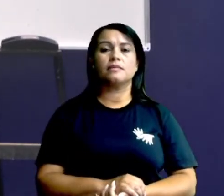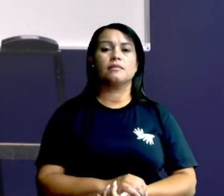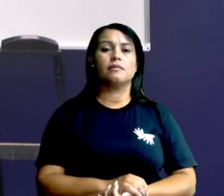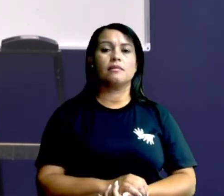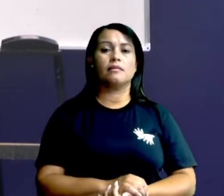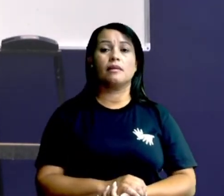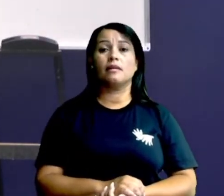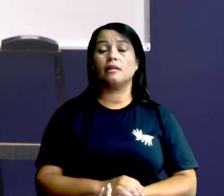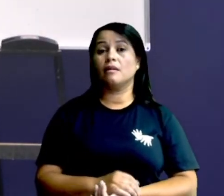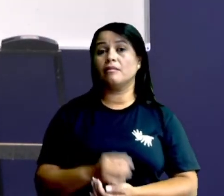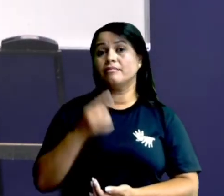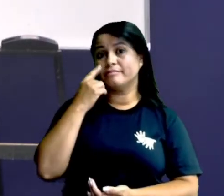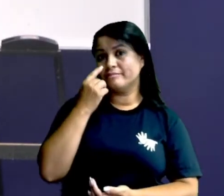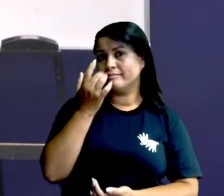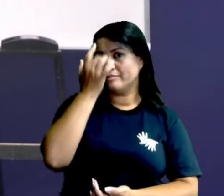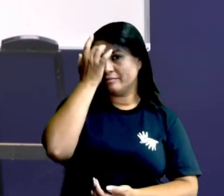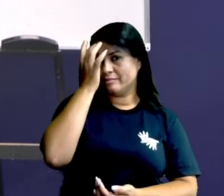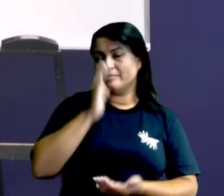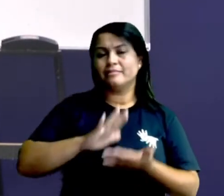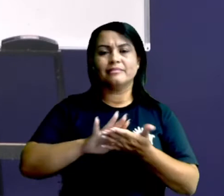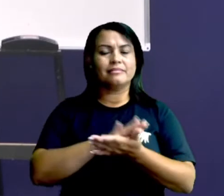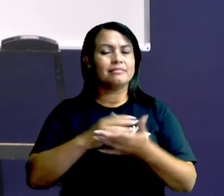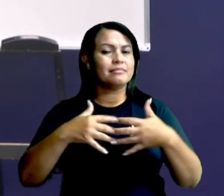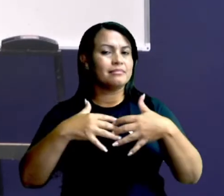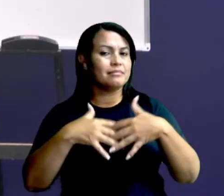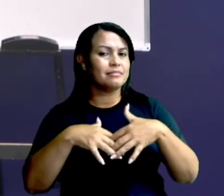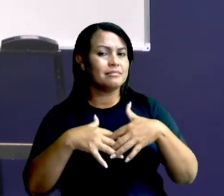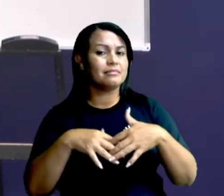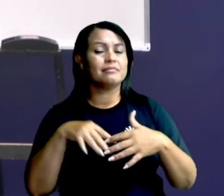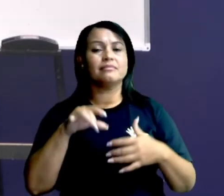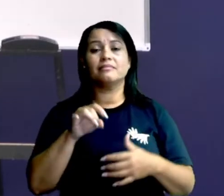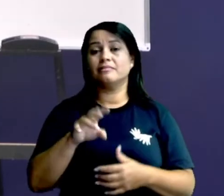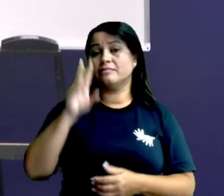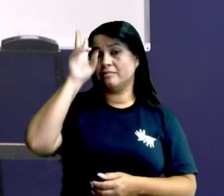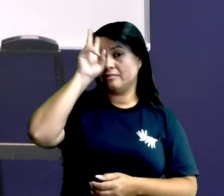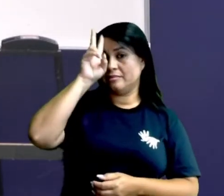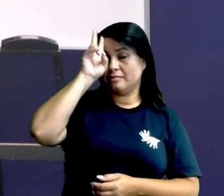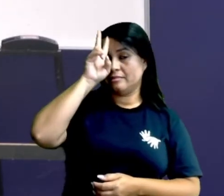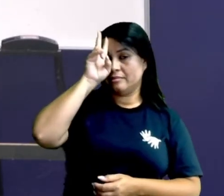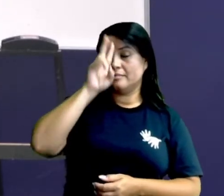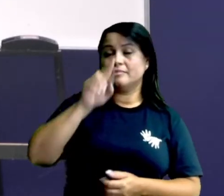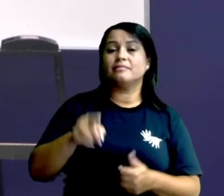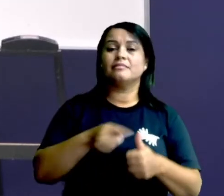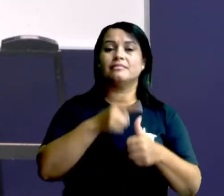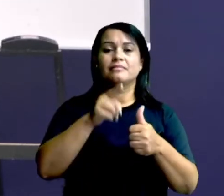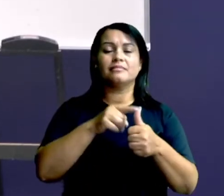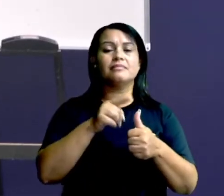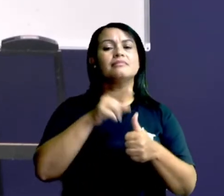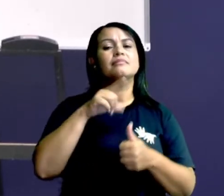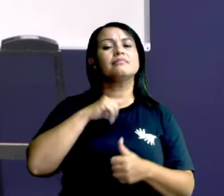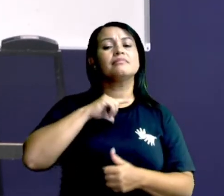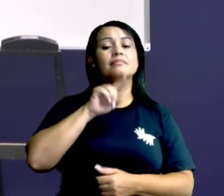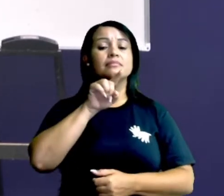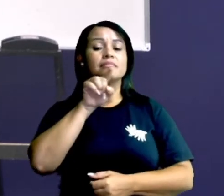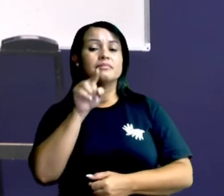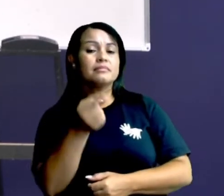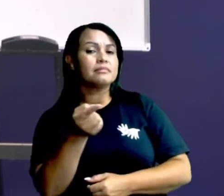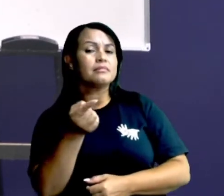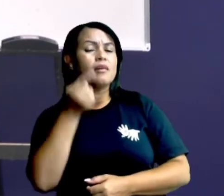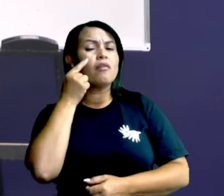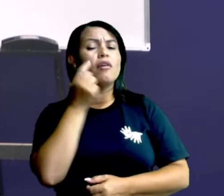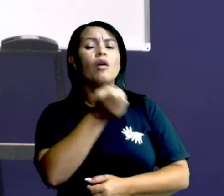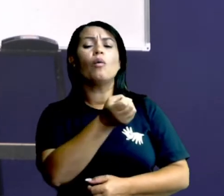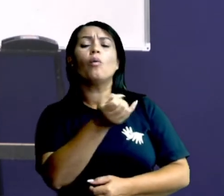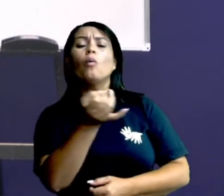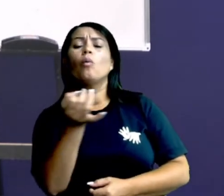Tá vendo como é fácil? Nada complicado. É só a gente lembrar de, primeiro passo, anular a vírgula. Quando anular a vírgula, ver as